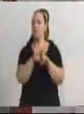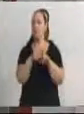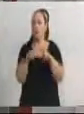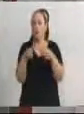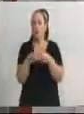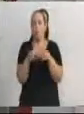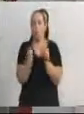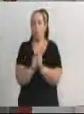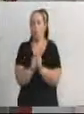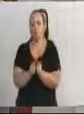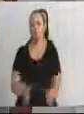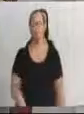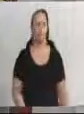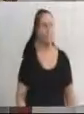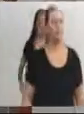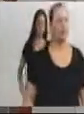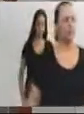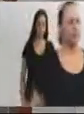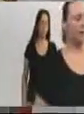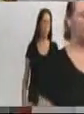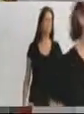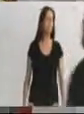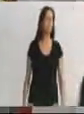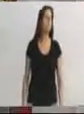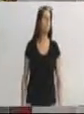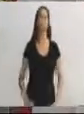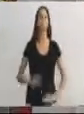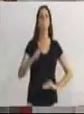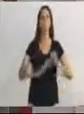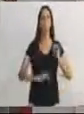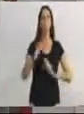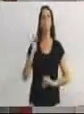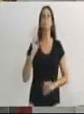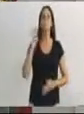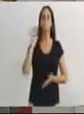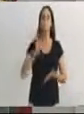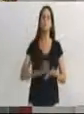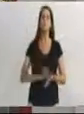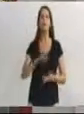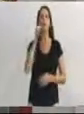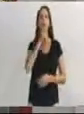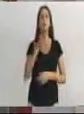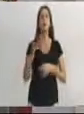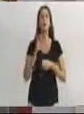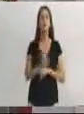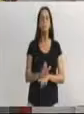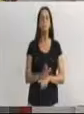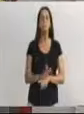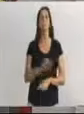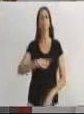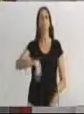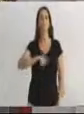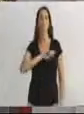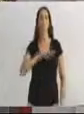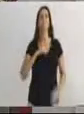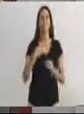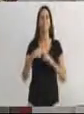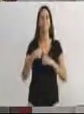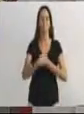atendimento na solução e na busca de ações concretas pra poder atender a nossa cidade atrelado a isso